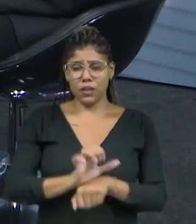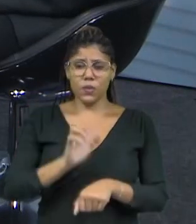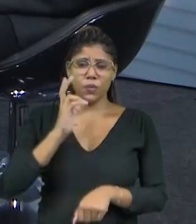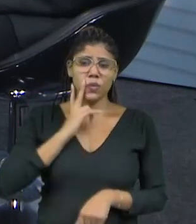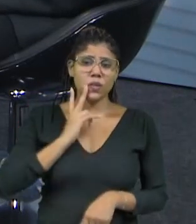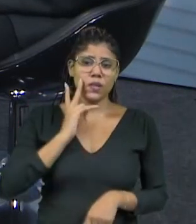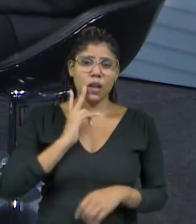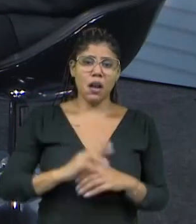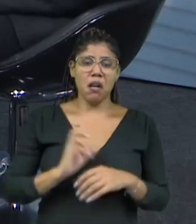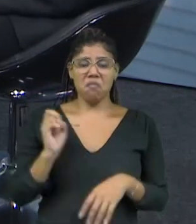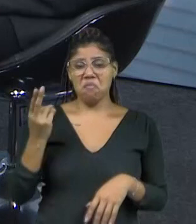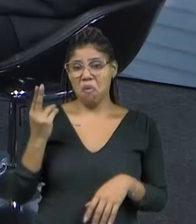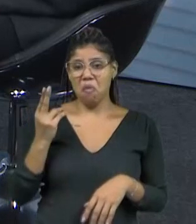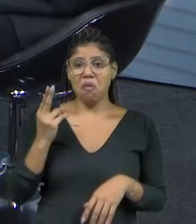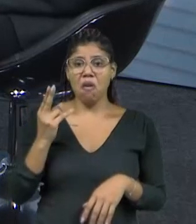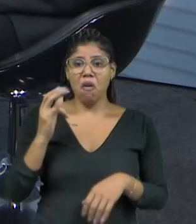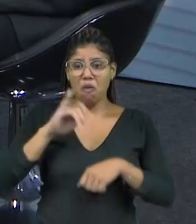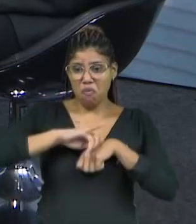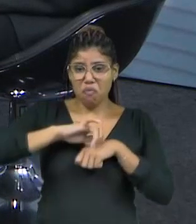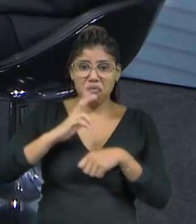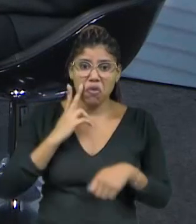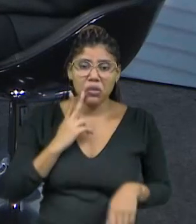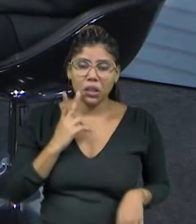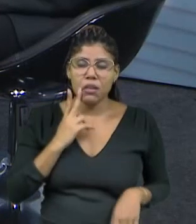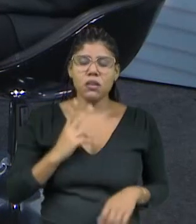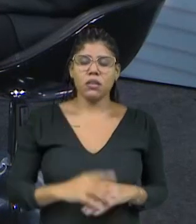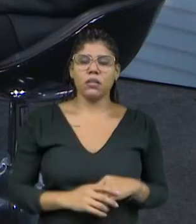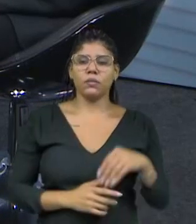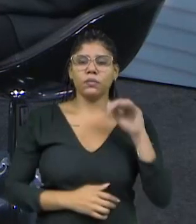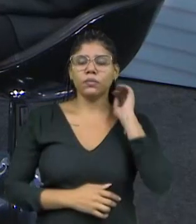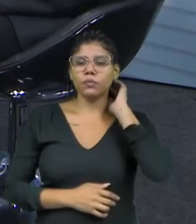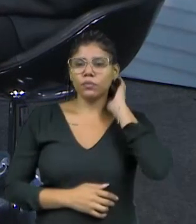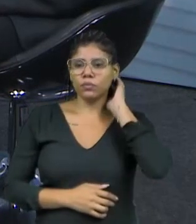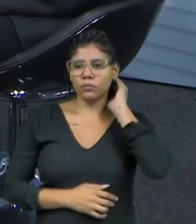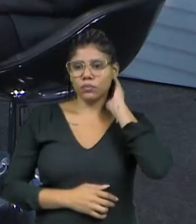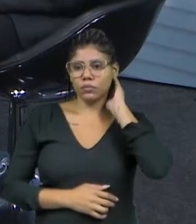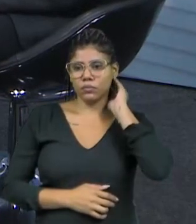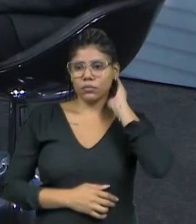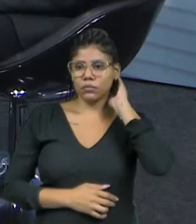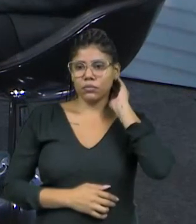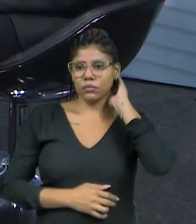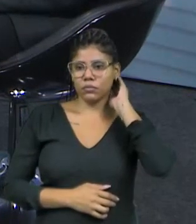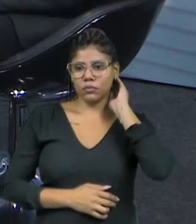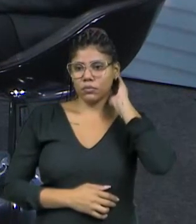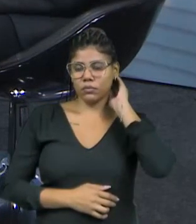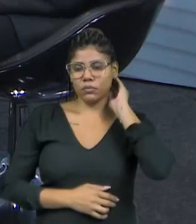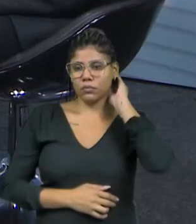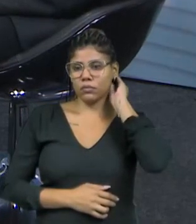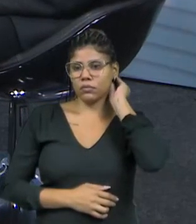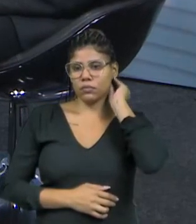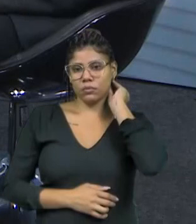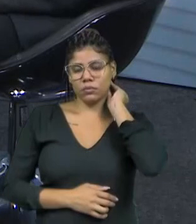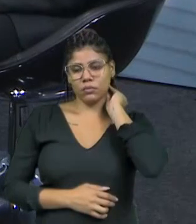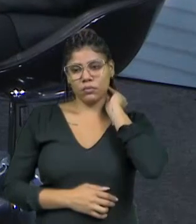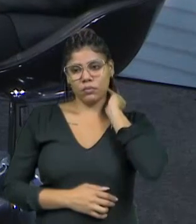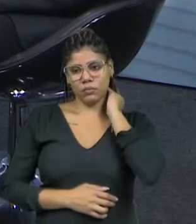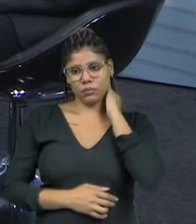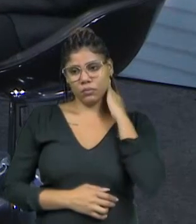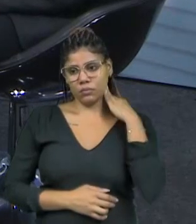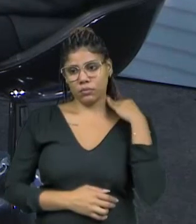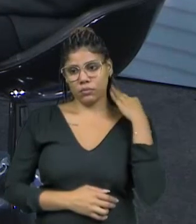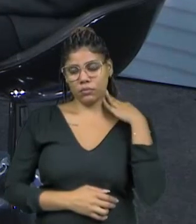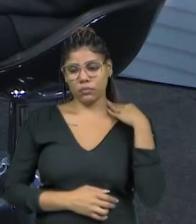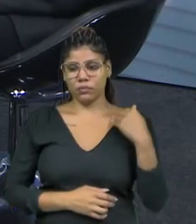o Ceará, o Fortaleza, que é um grande case turístico hoje, Fortaleza, um grande fluxo de turista, as pessoas procuram Fortaleza, a